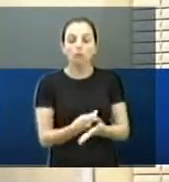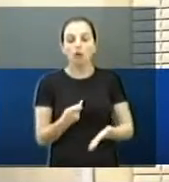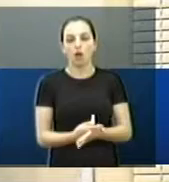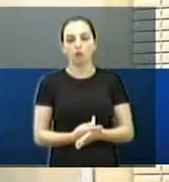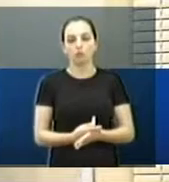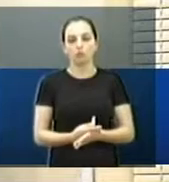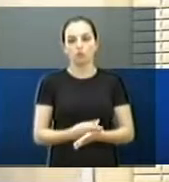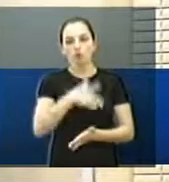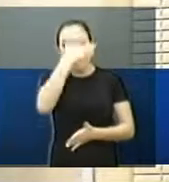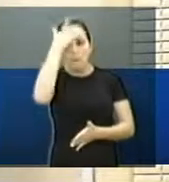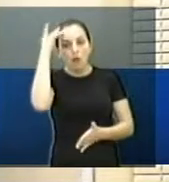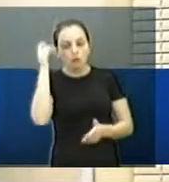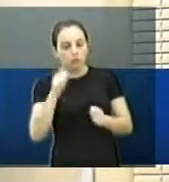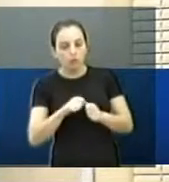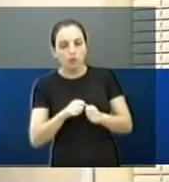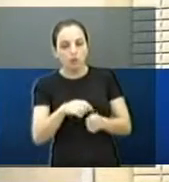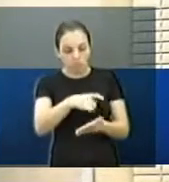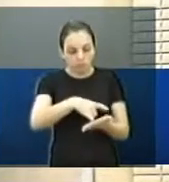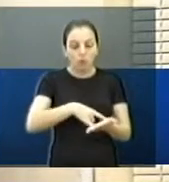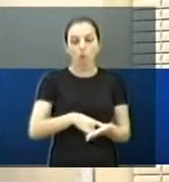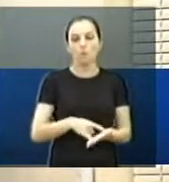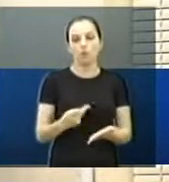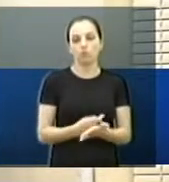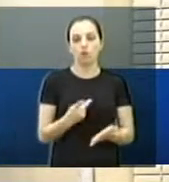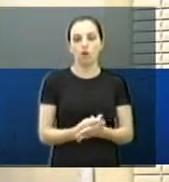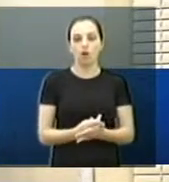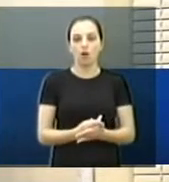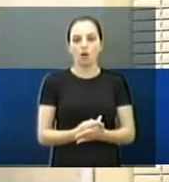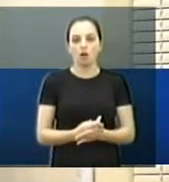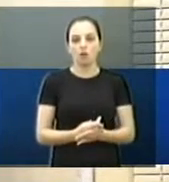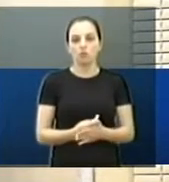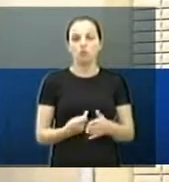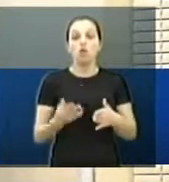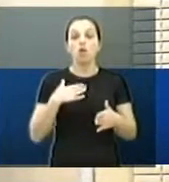laudo, tá certo? Não a mim. Porque o que eu disse aqui